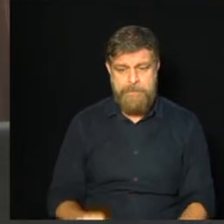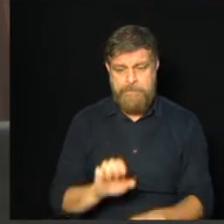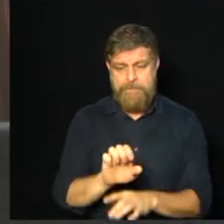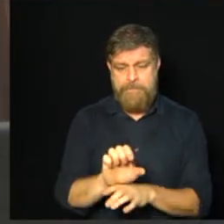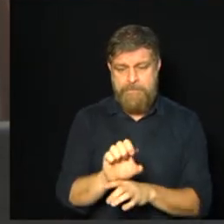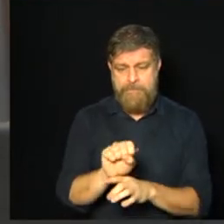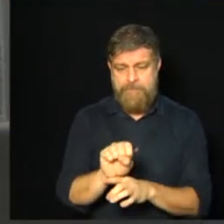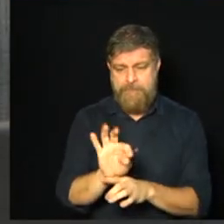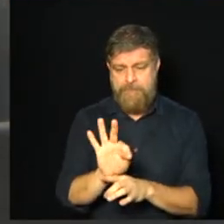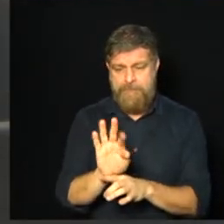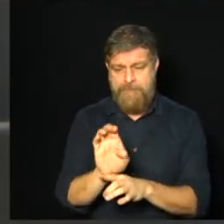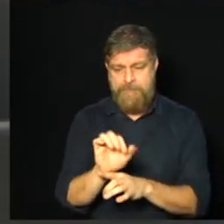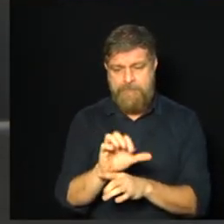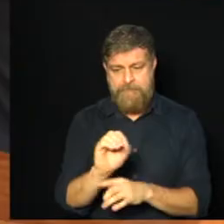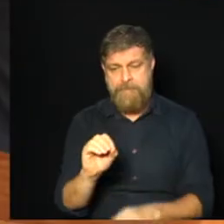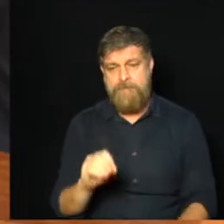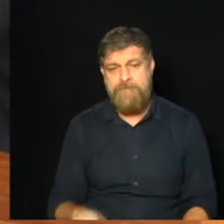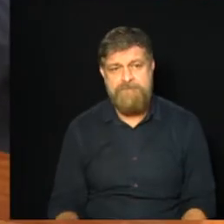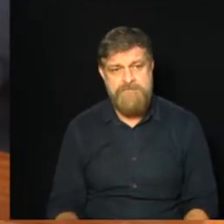para você.